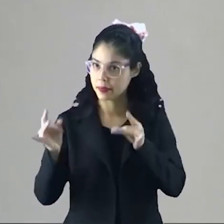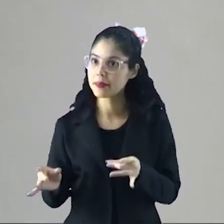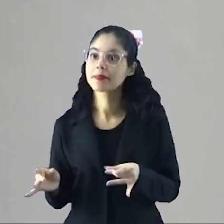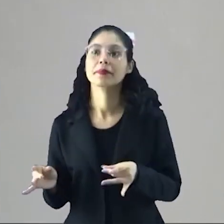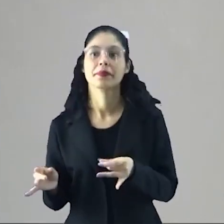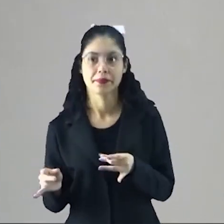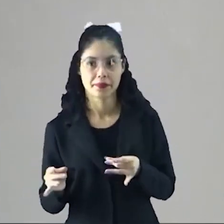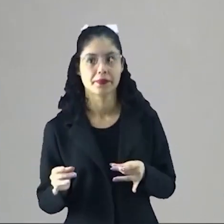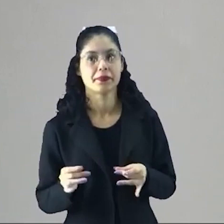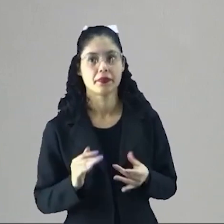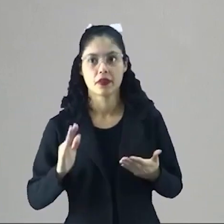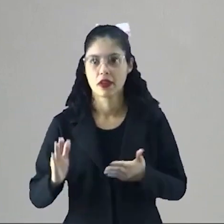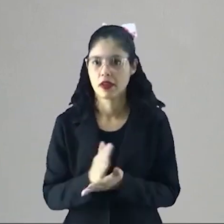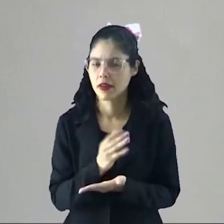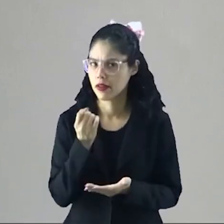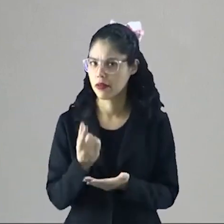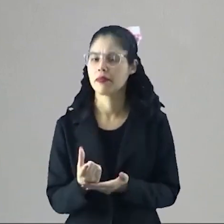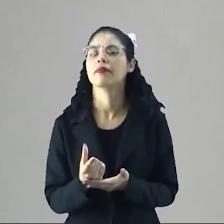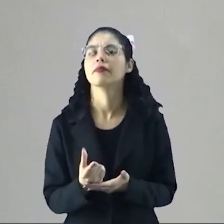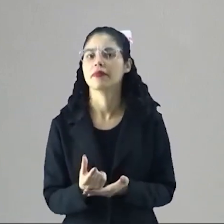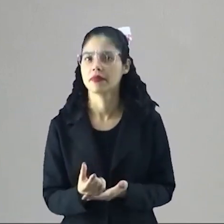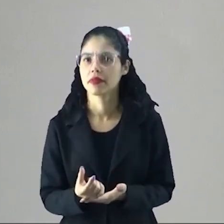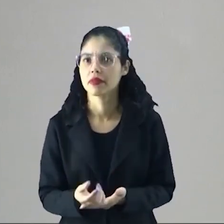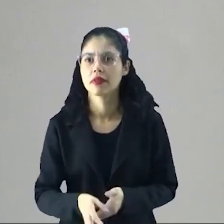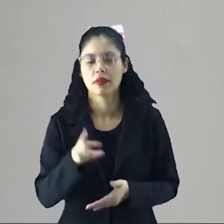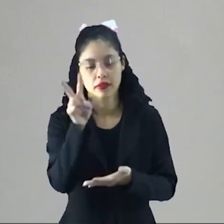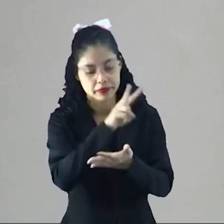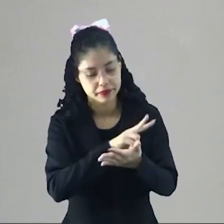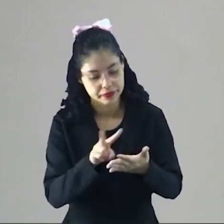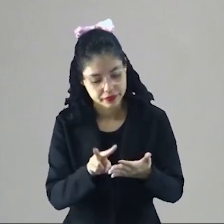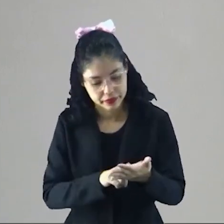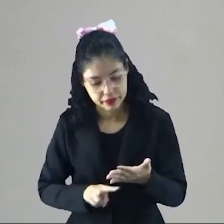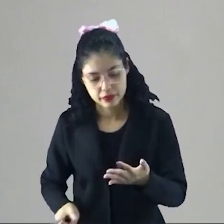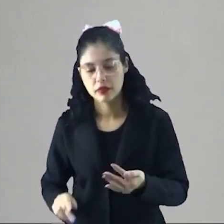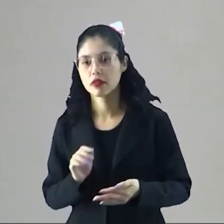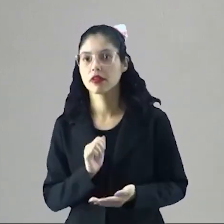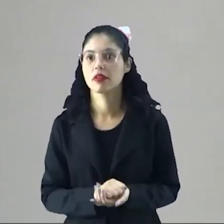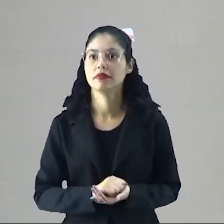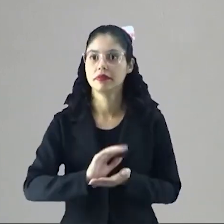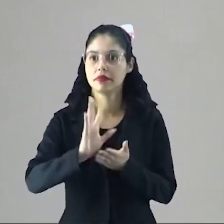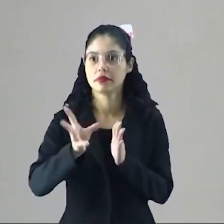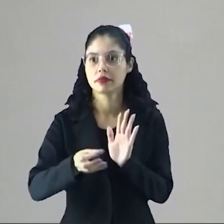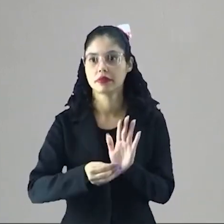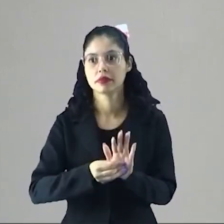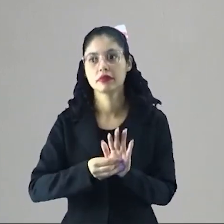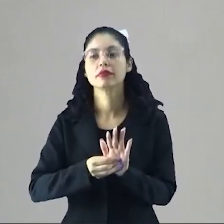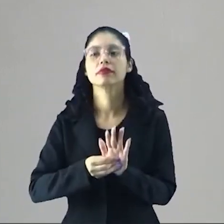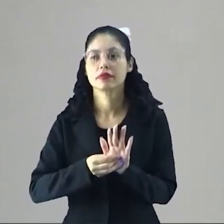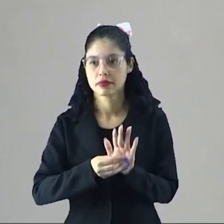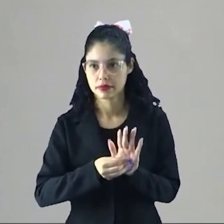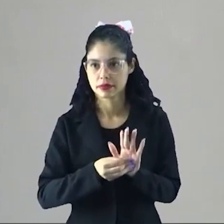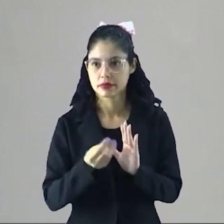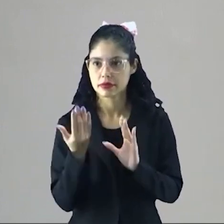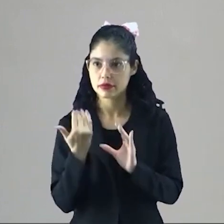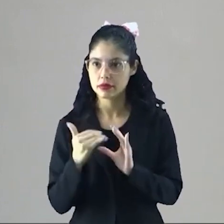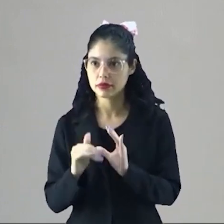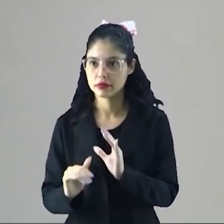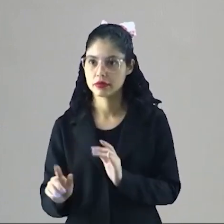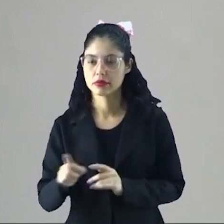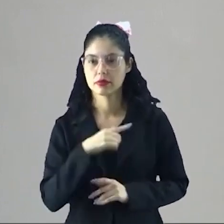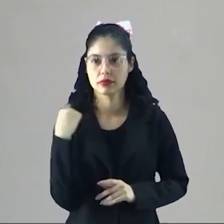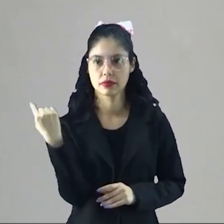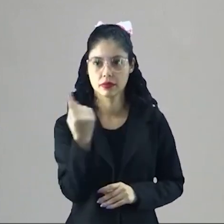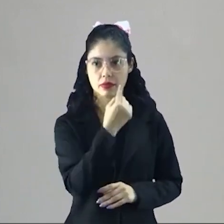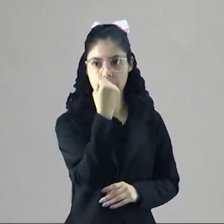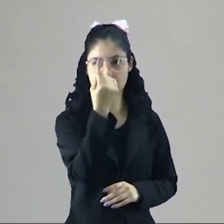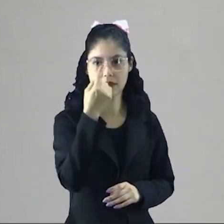mercado, alguém compra essa garrafa, lê o que está escrito na garrafa e coloca ali uma mensagem. E continua